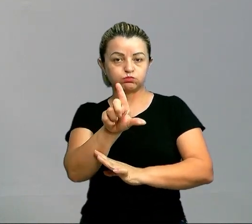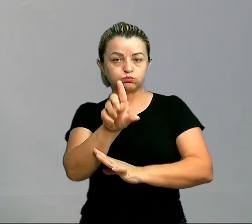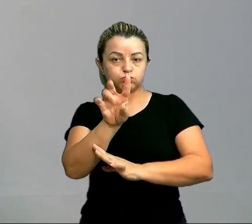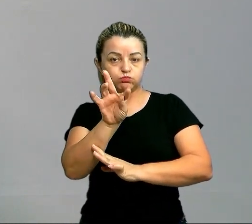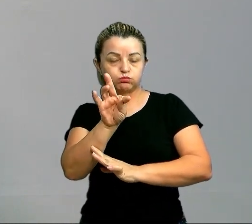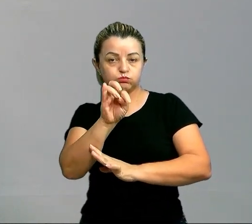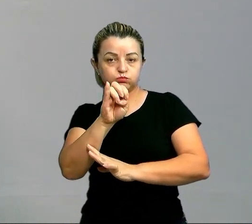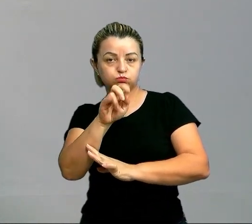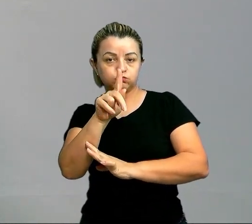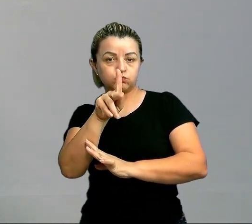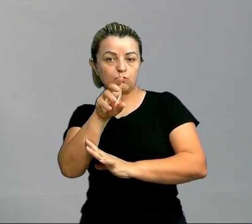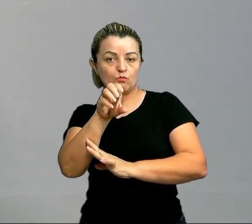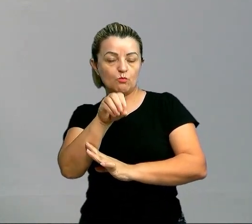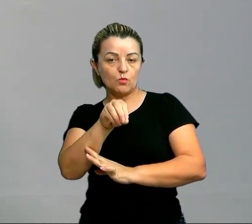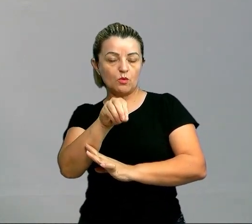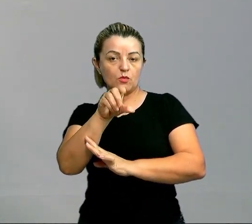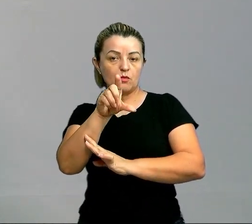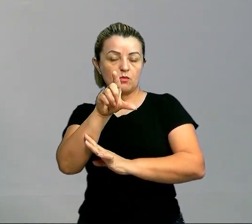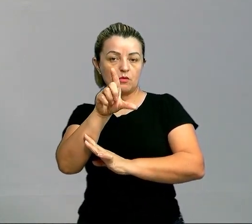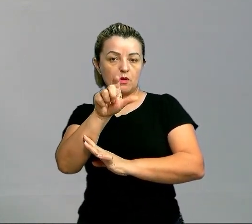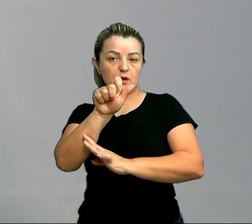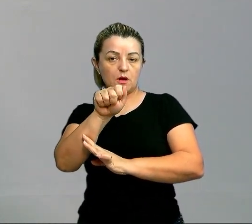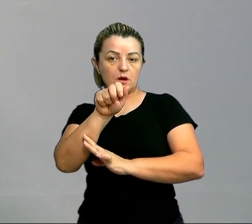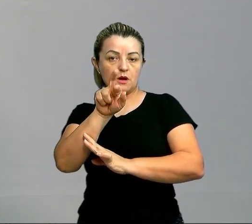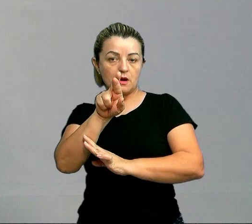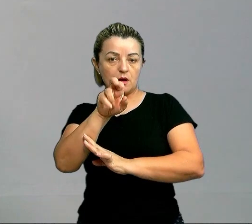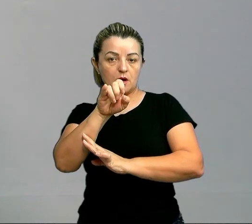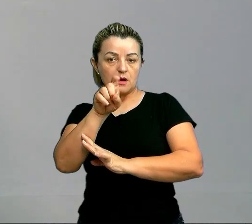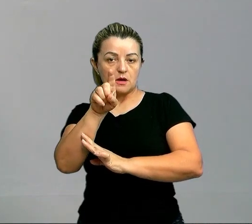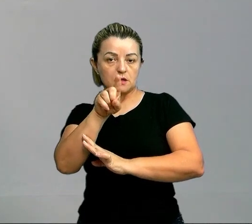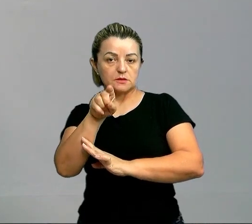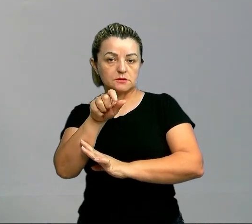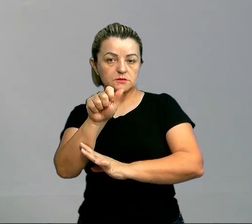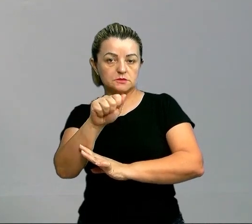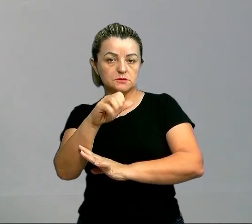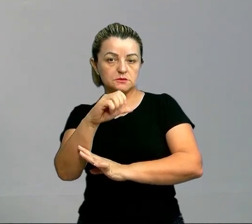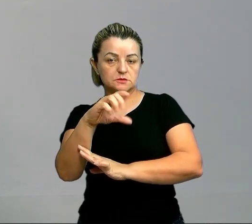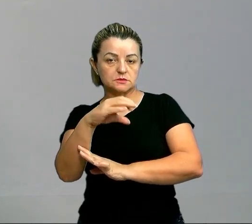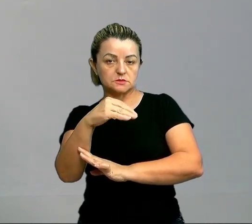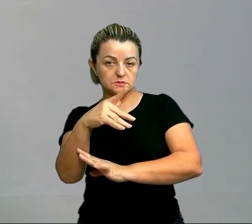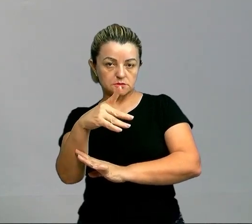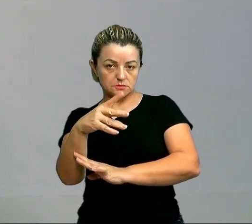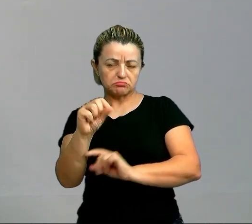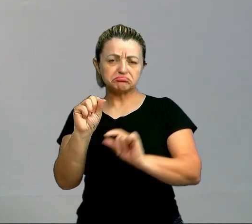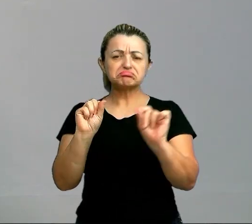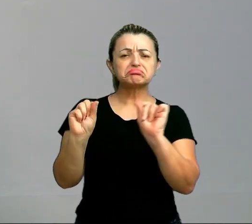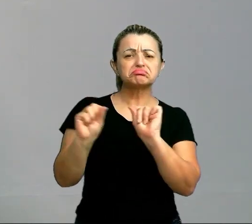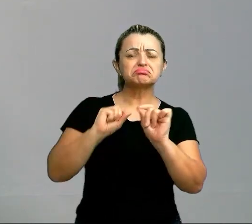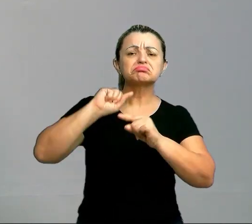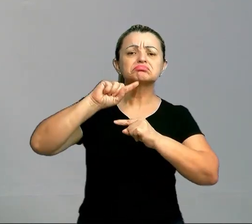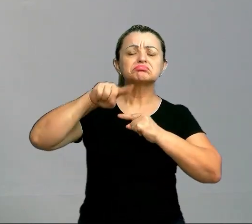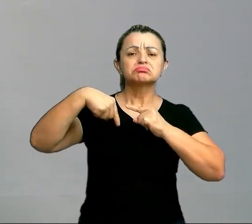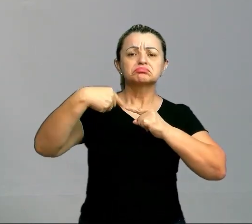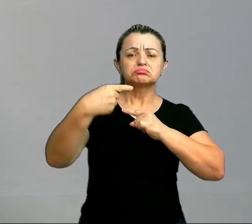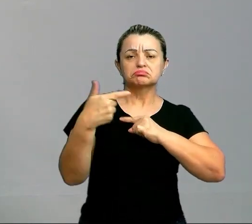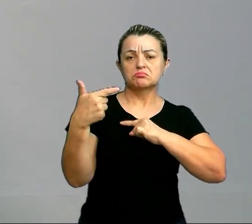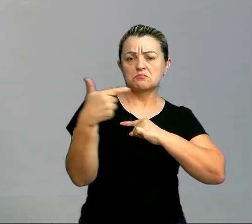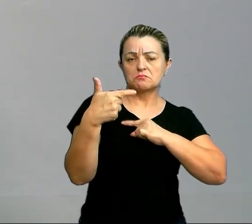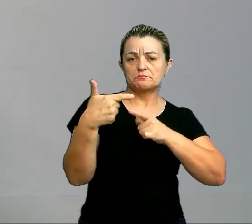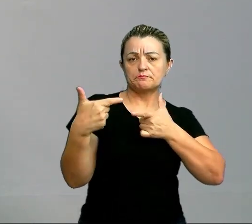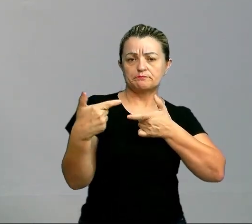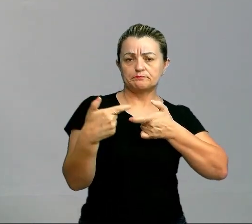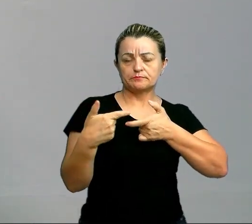da globalização. O que é que nós temos ali por volta do pós-Segunda Guerra? Nós temos a